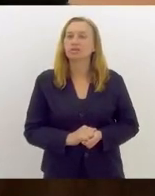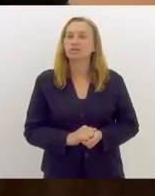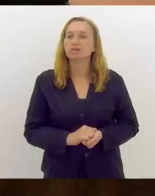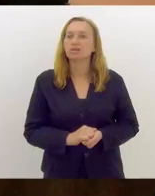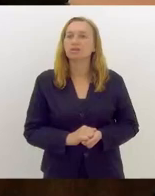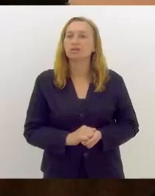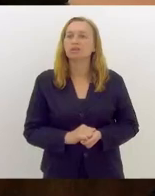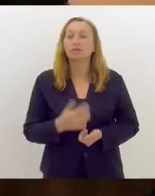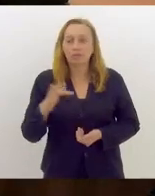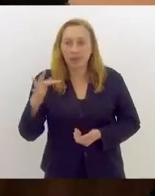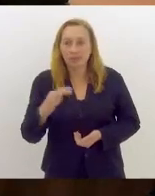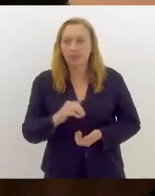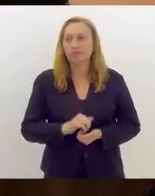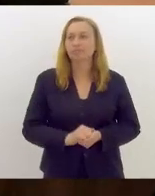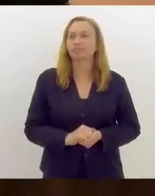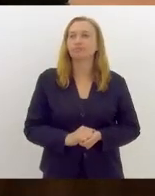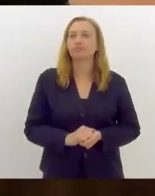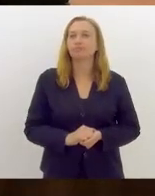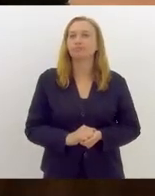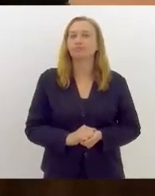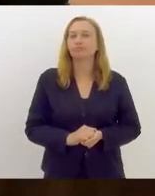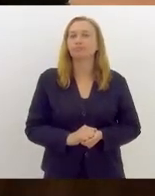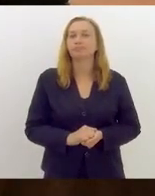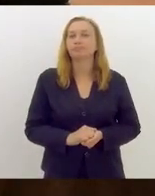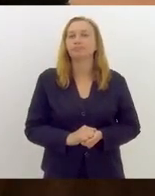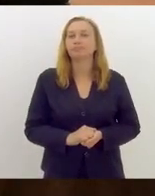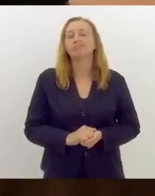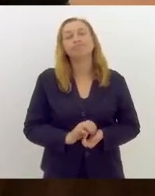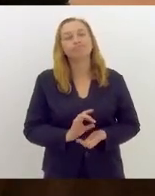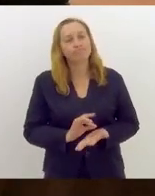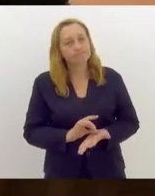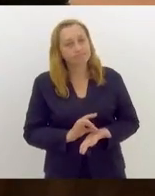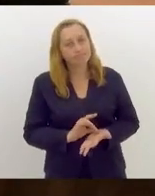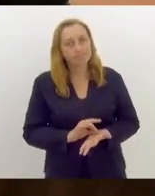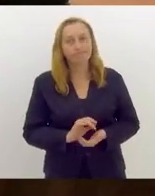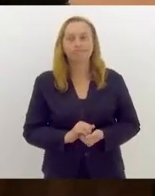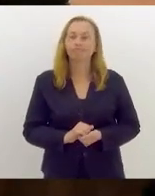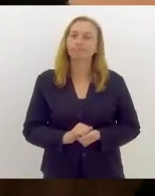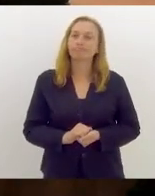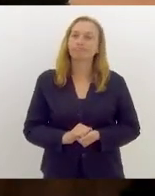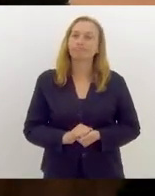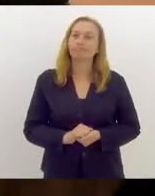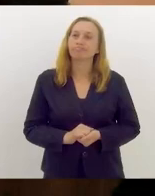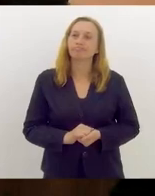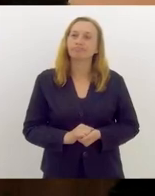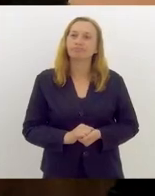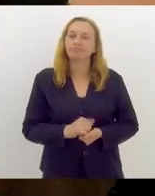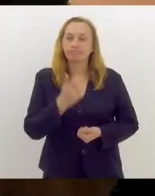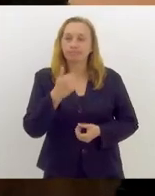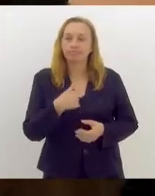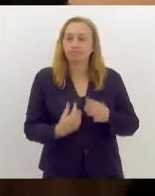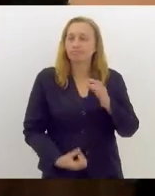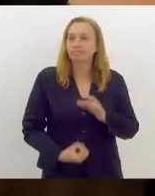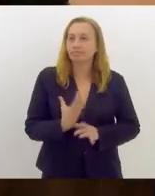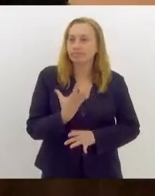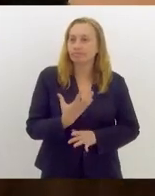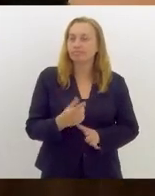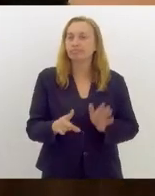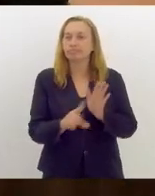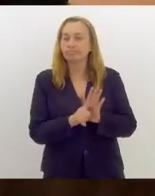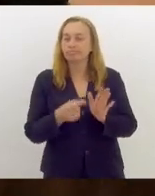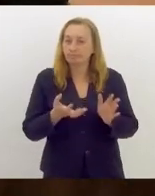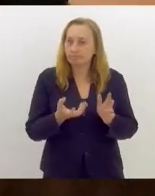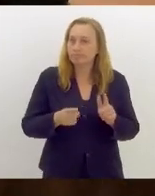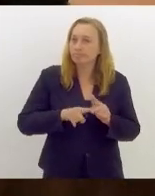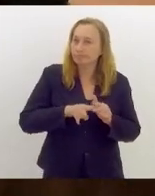muito breve é na verdade eu sou o autor dessa lei que eu tô querendo modificar